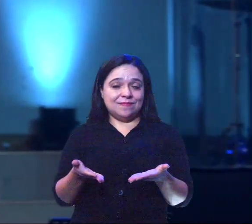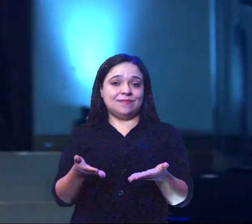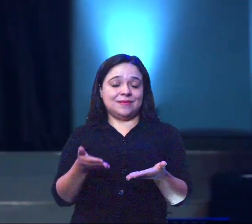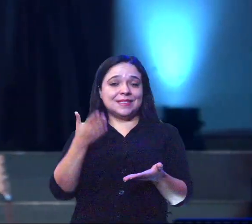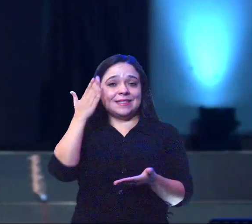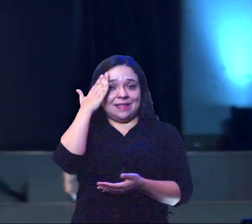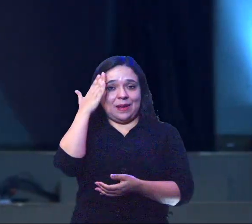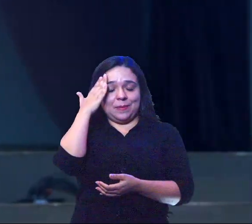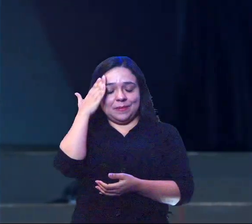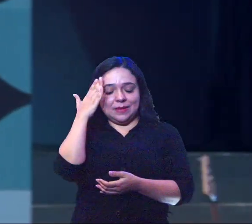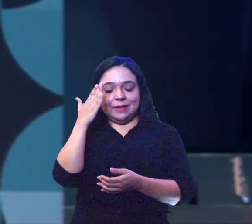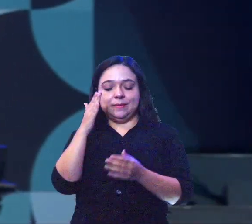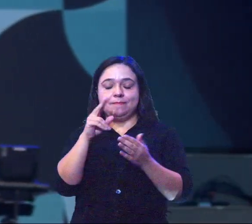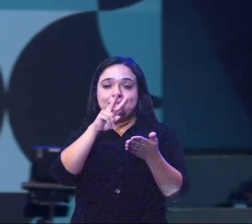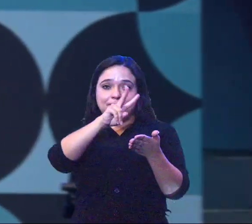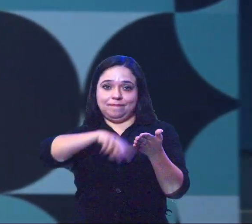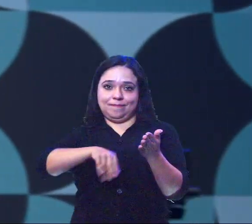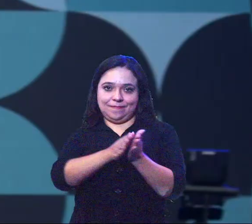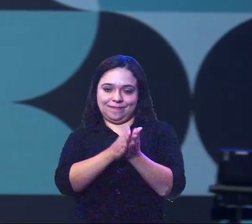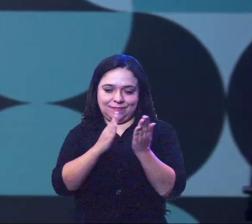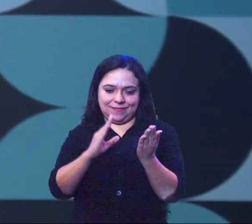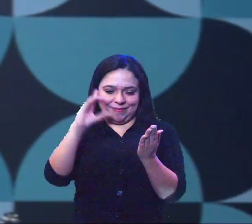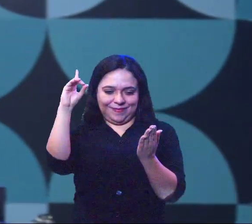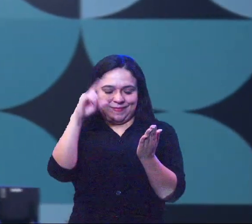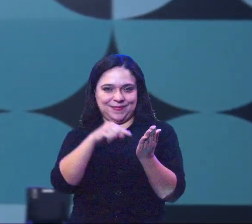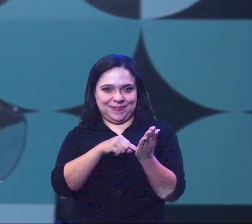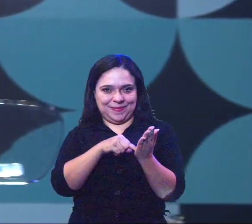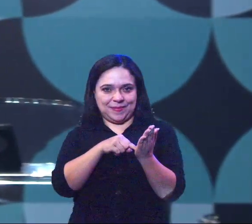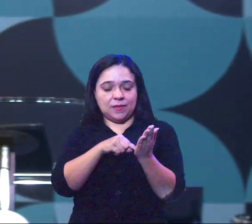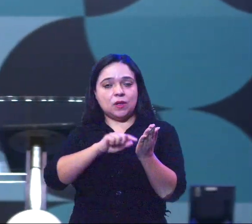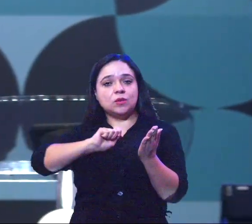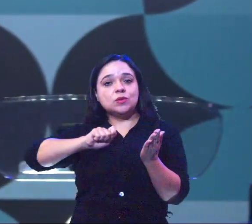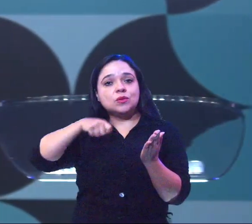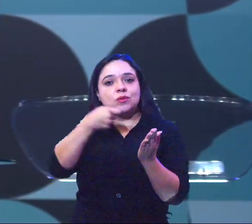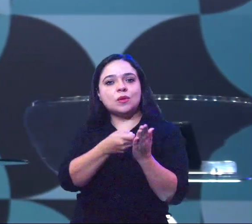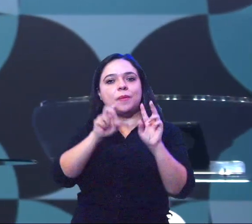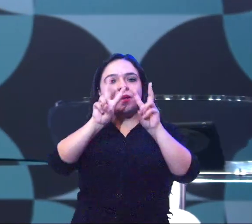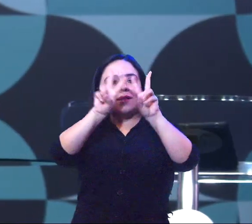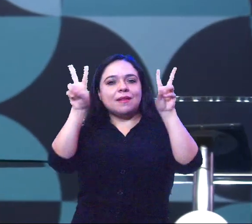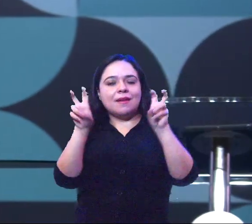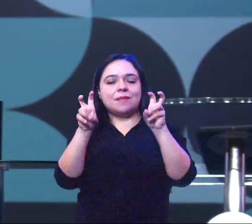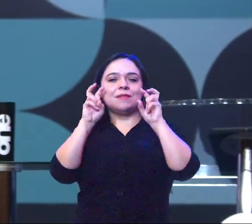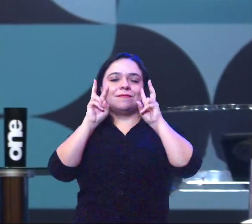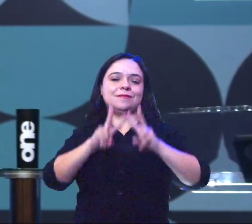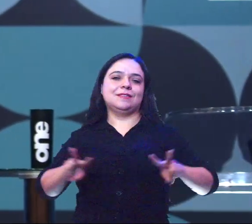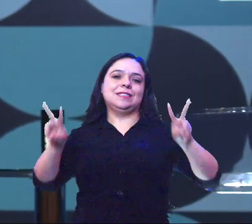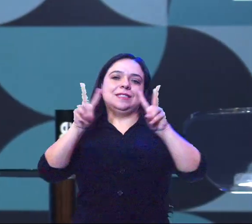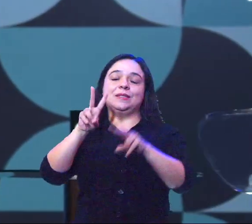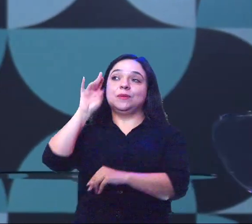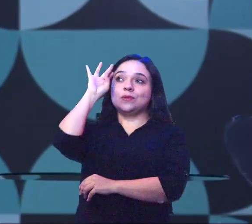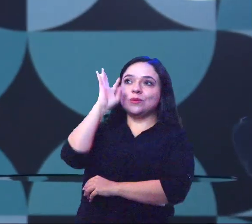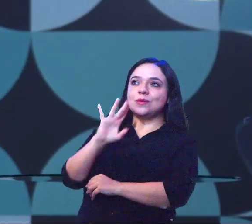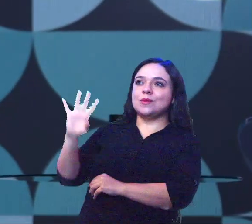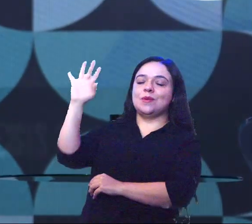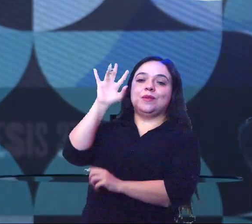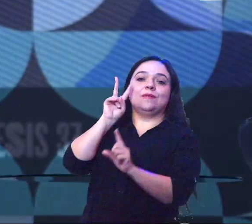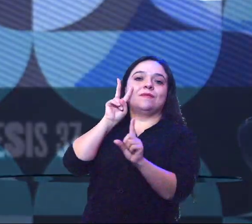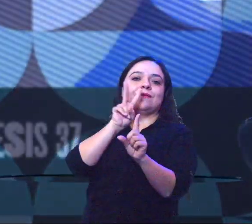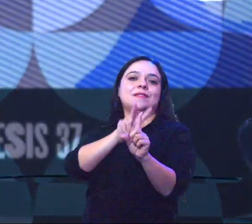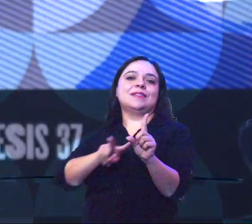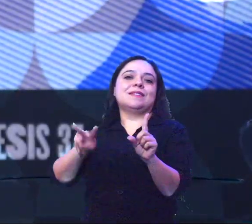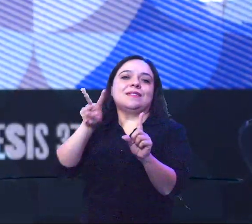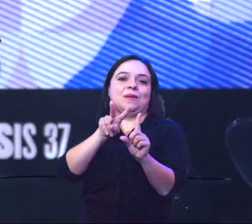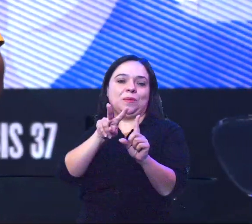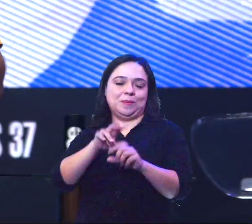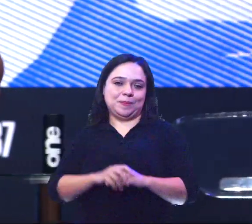estudar a palavra de Deus com você sobre esse tema, sonhos e visões. A palavra de Deus, ela é